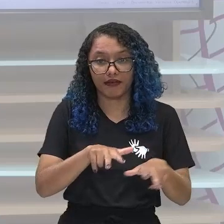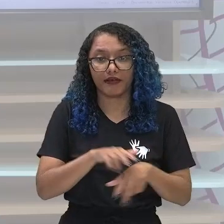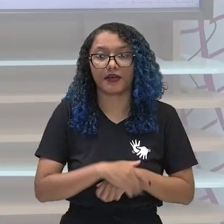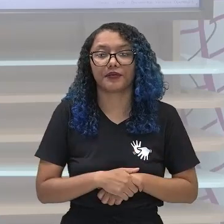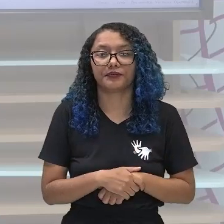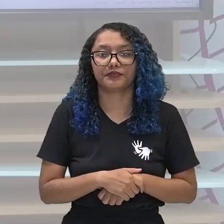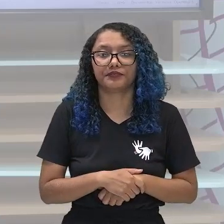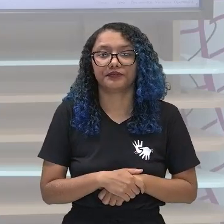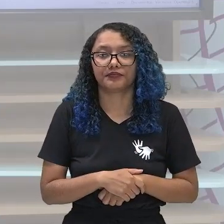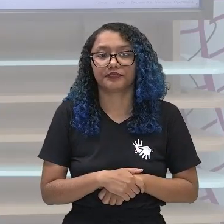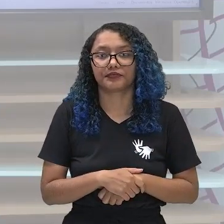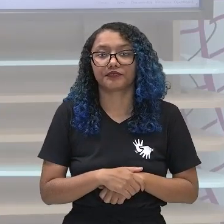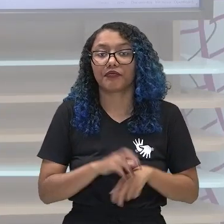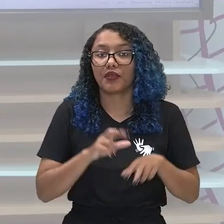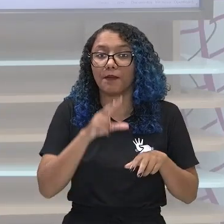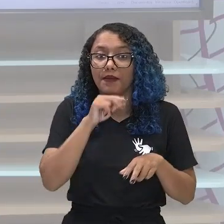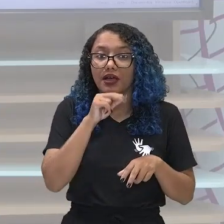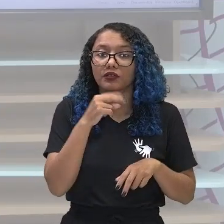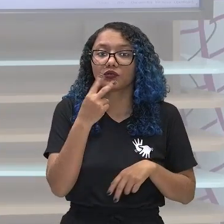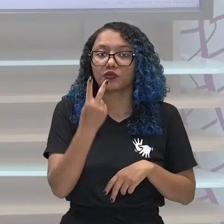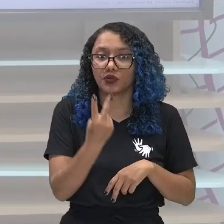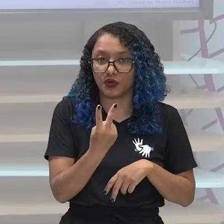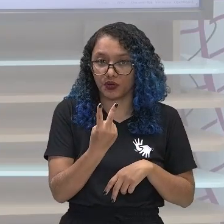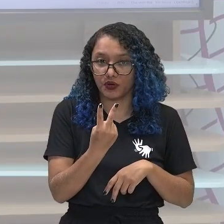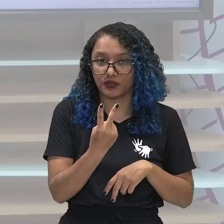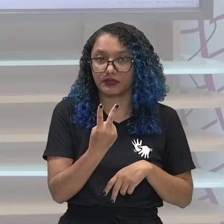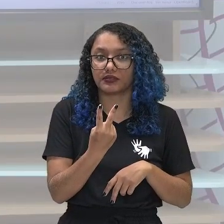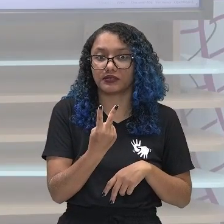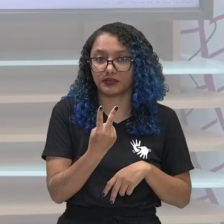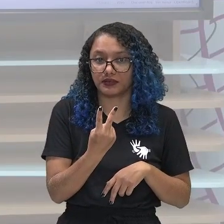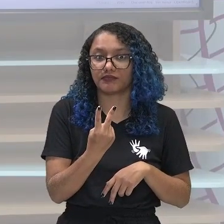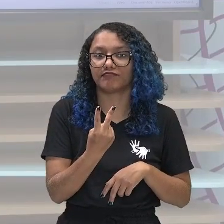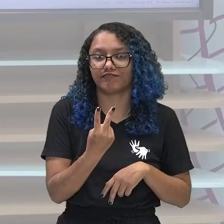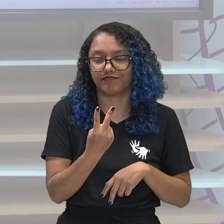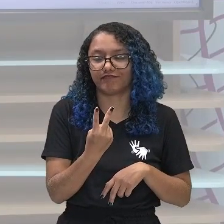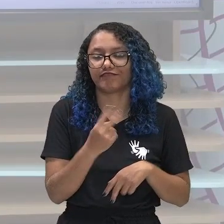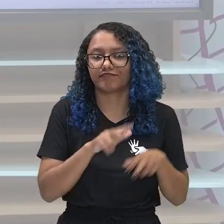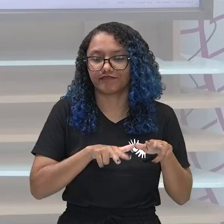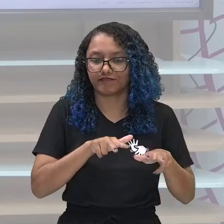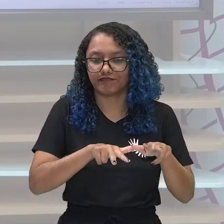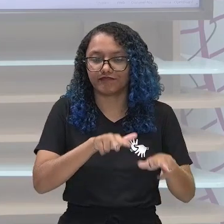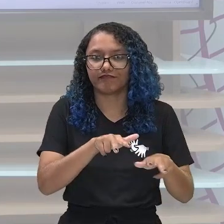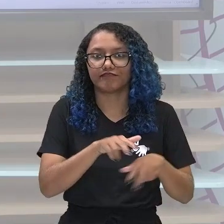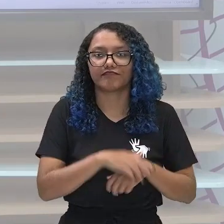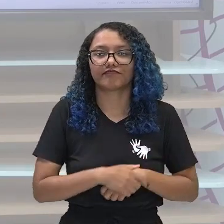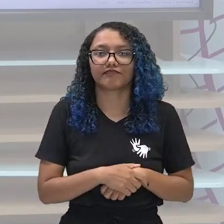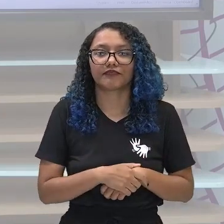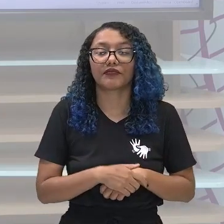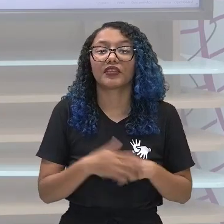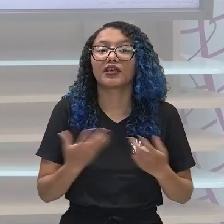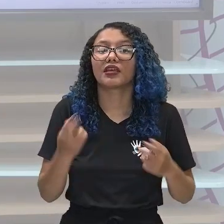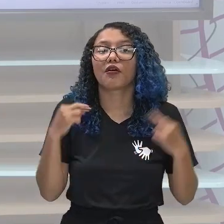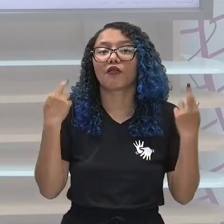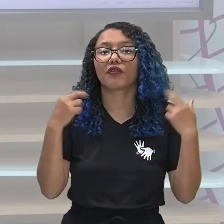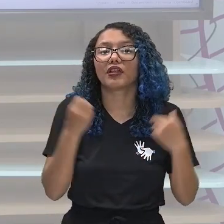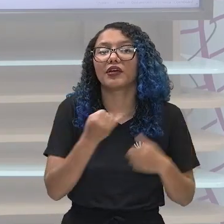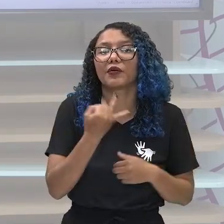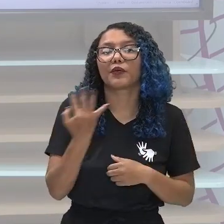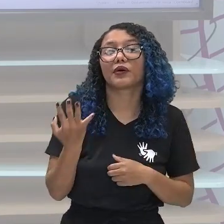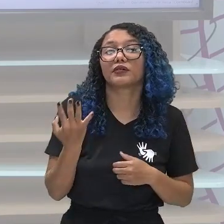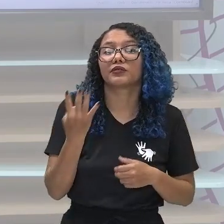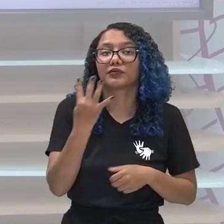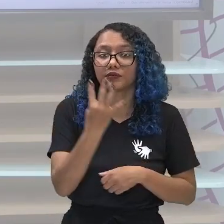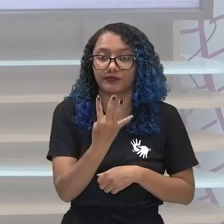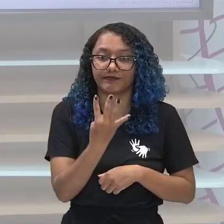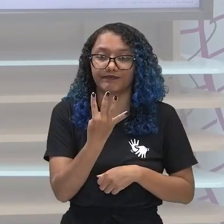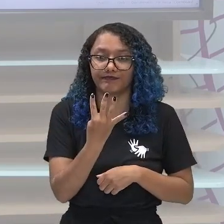Patos possuem 2 membros inferiores. Estão lá os 2 pezinhos do pato. E as ovelhas possuem 4